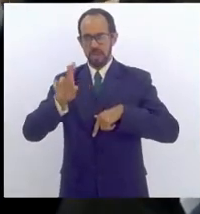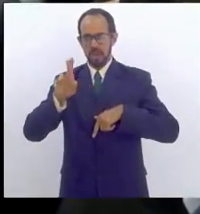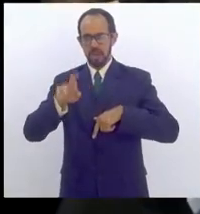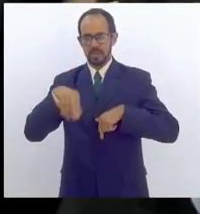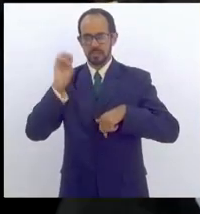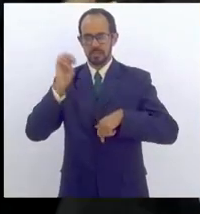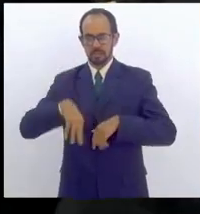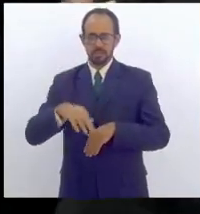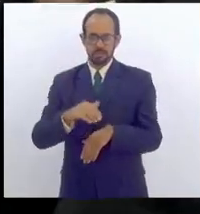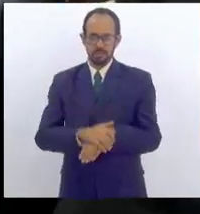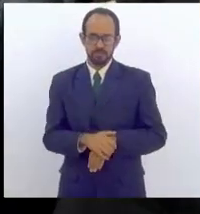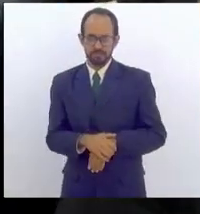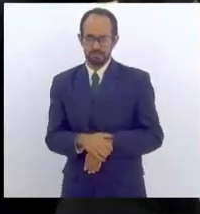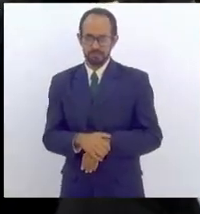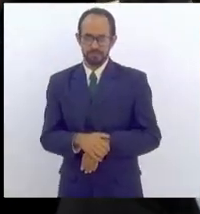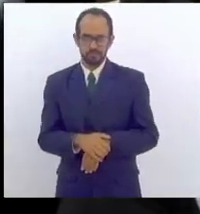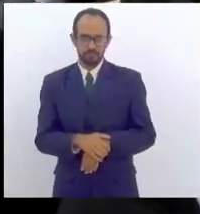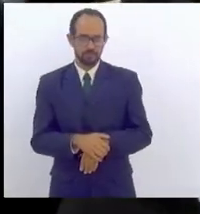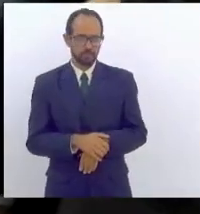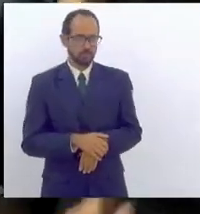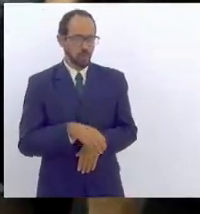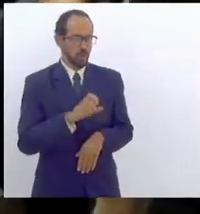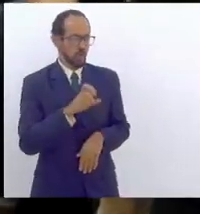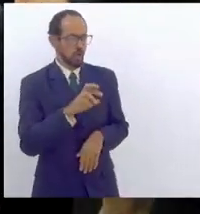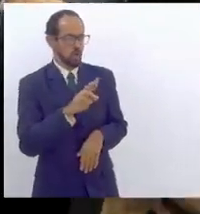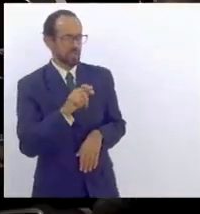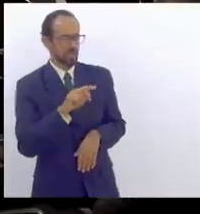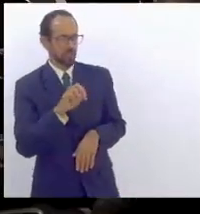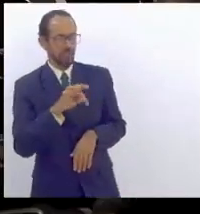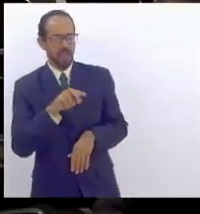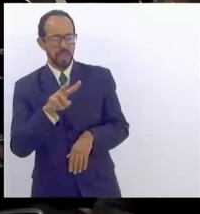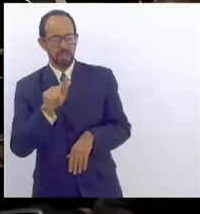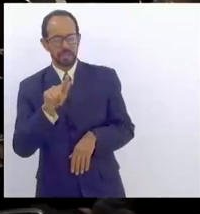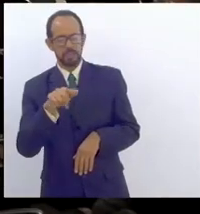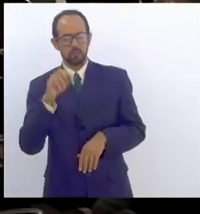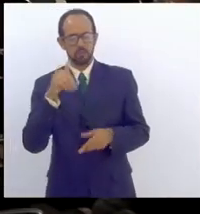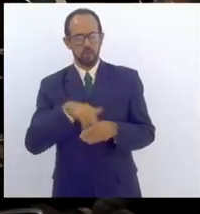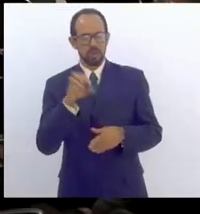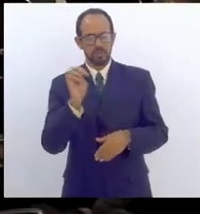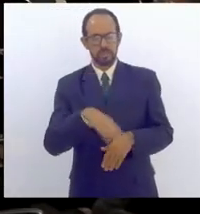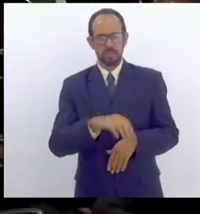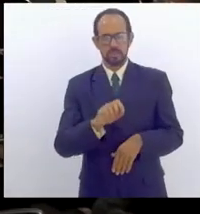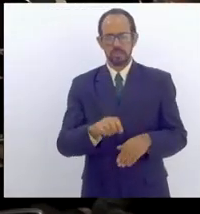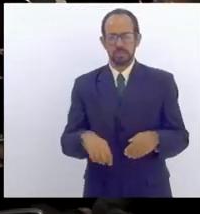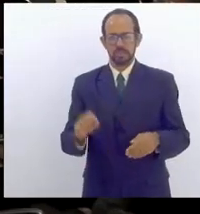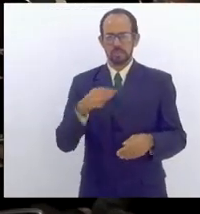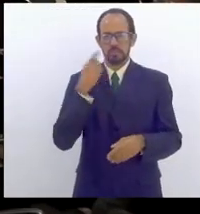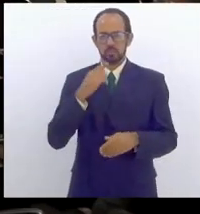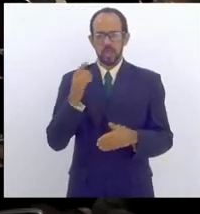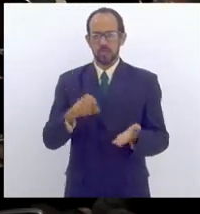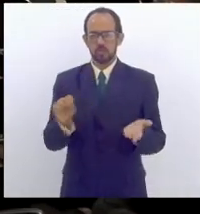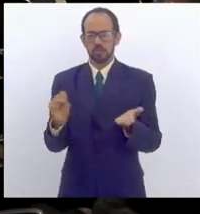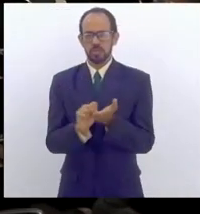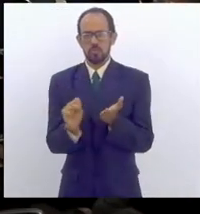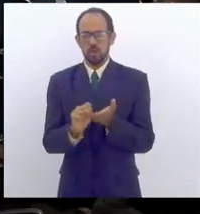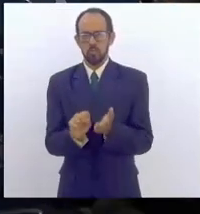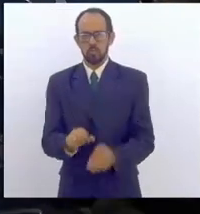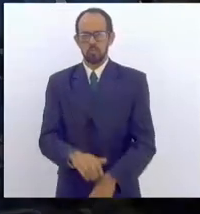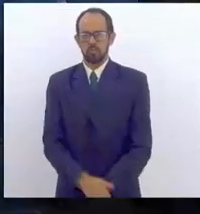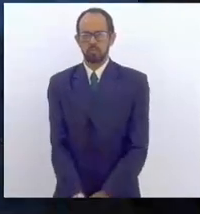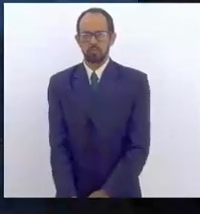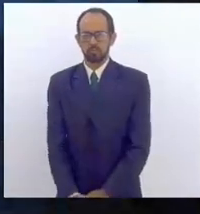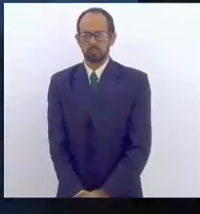Deputado Rosenberg Reis vota sim. Deputado Samuel Malafaia.